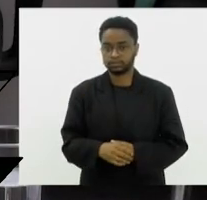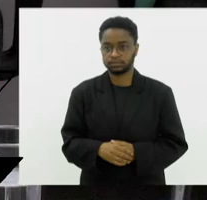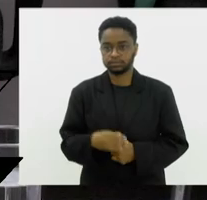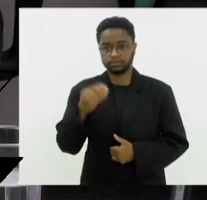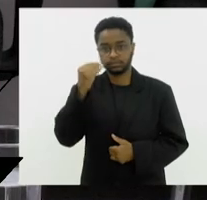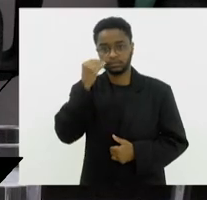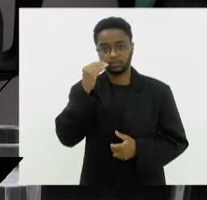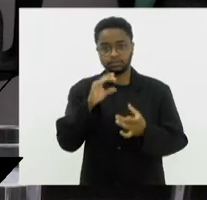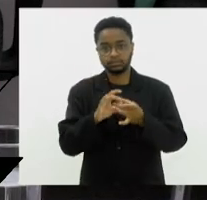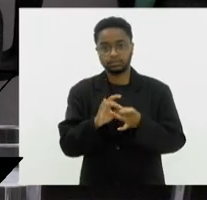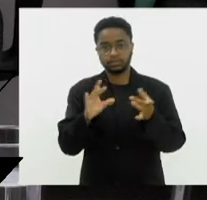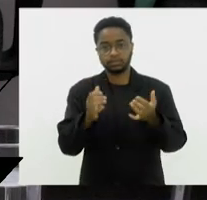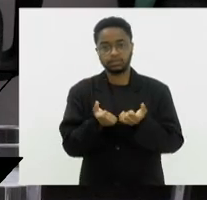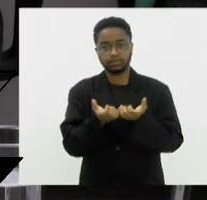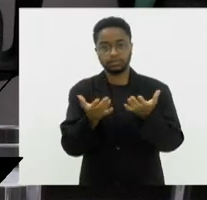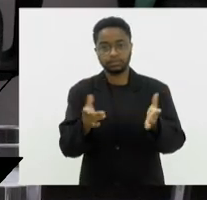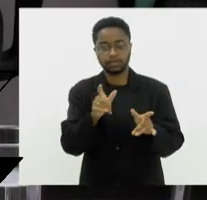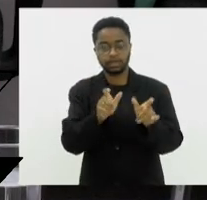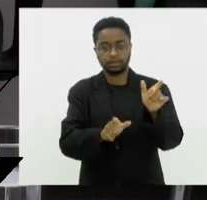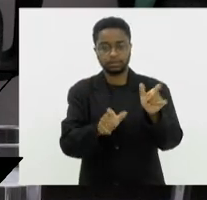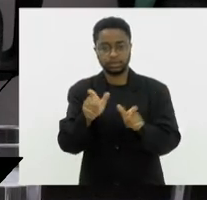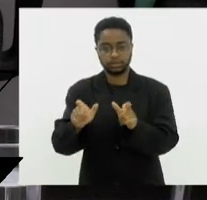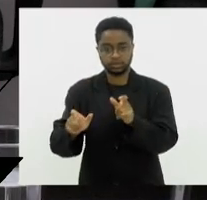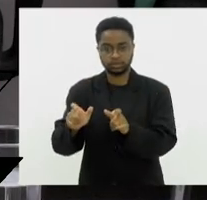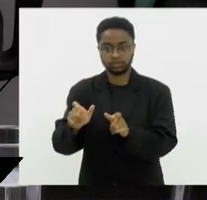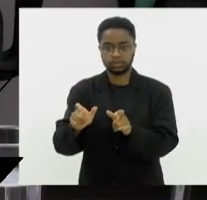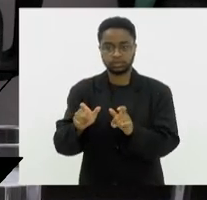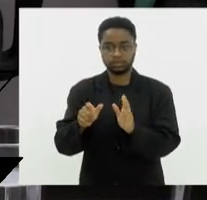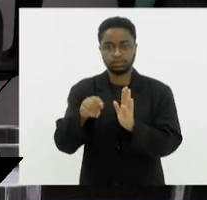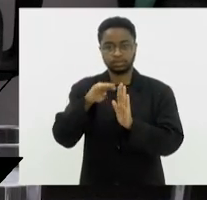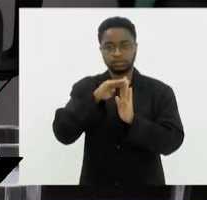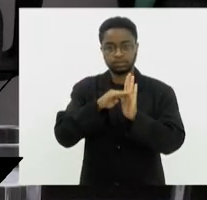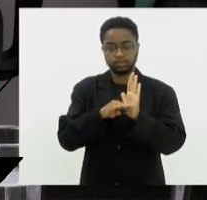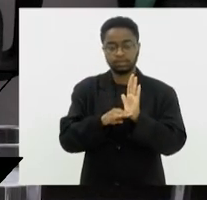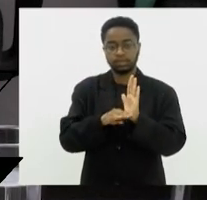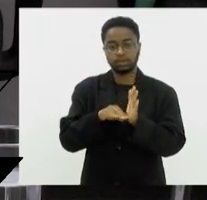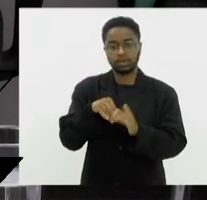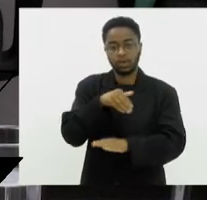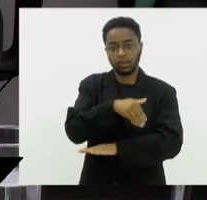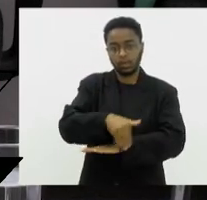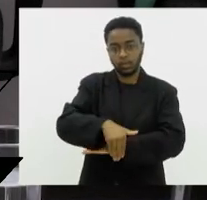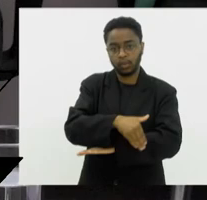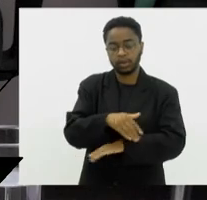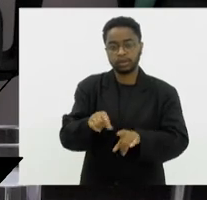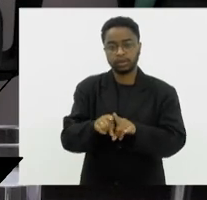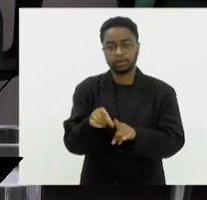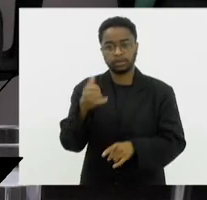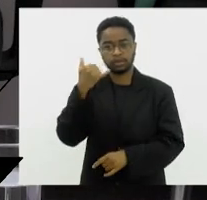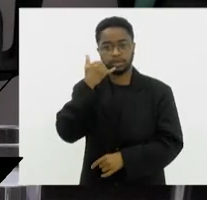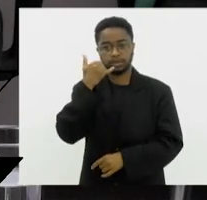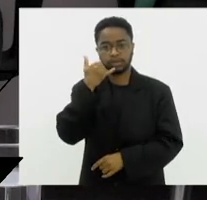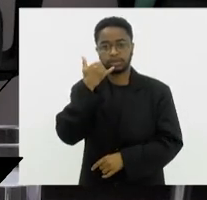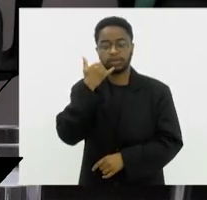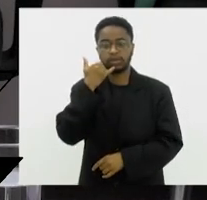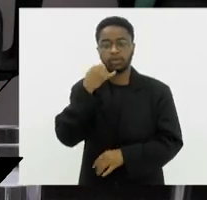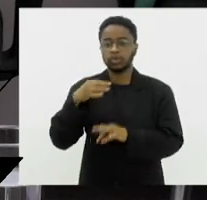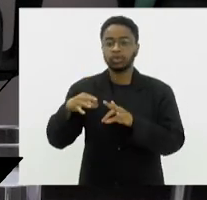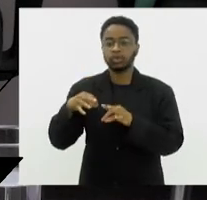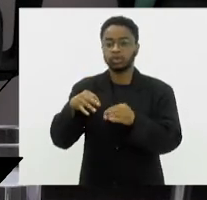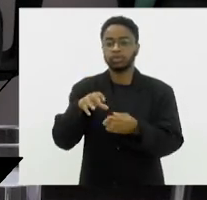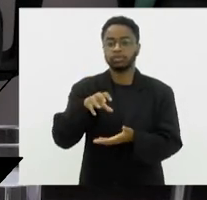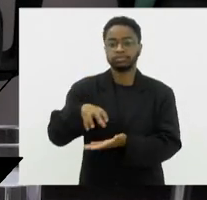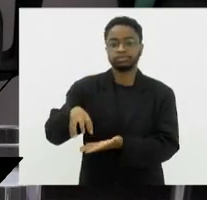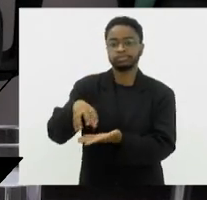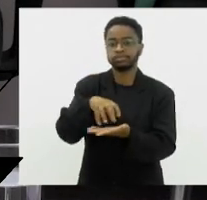disponibilizar aos pacientes as listagens dos endereços telefones de todas as unidades de saúde